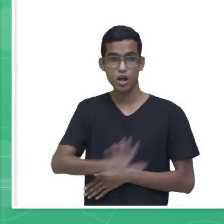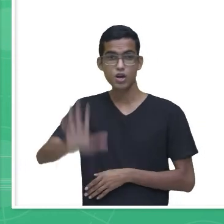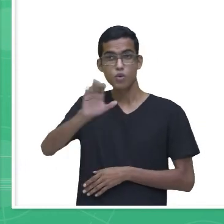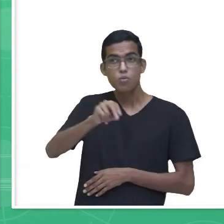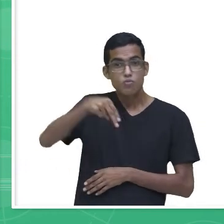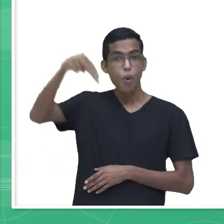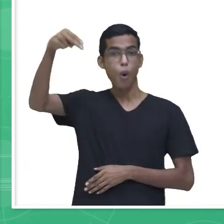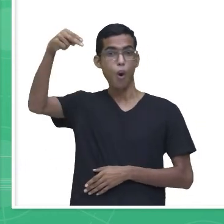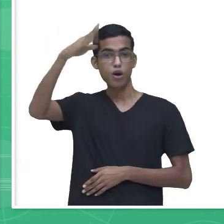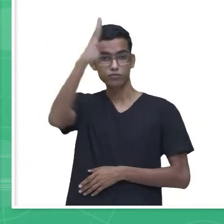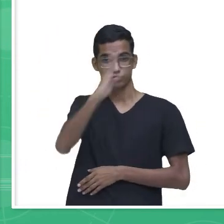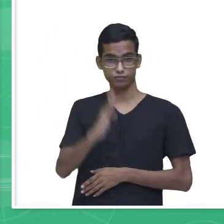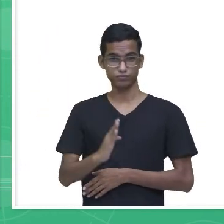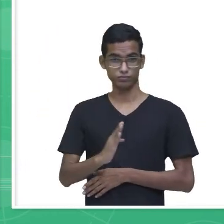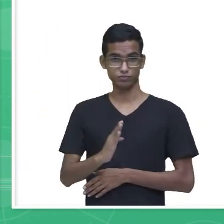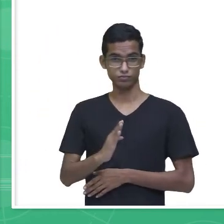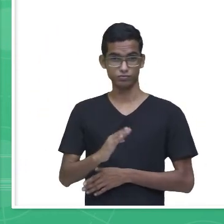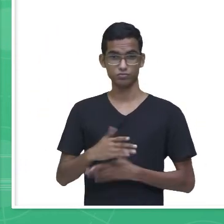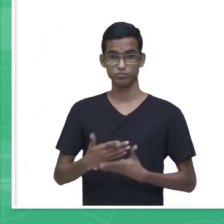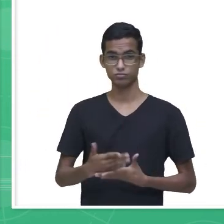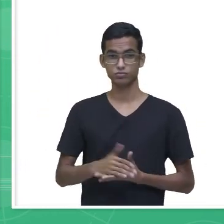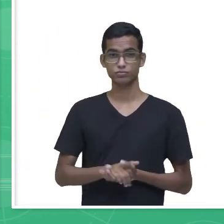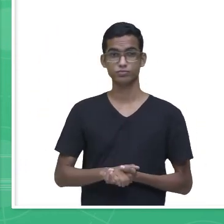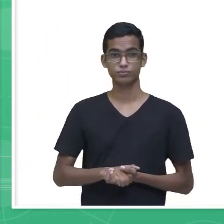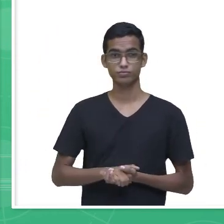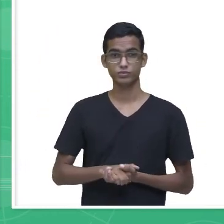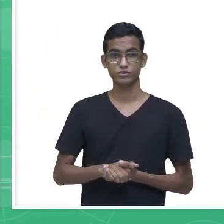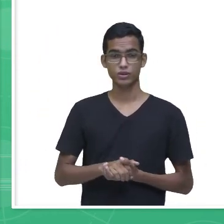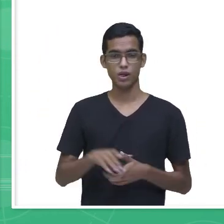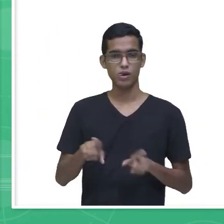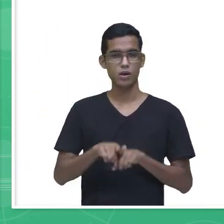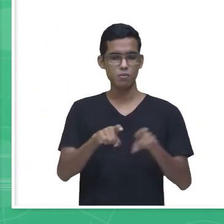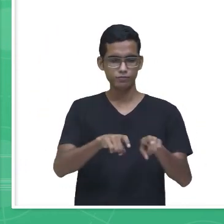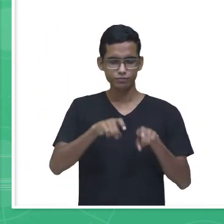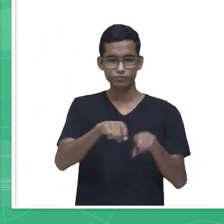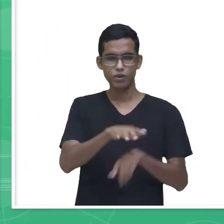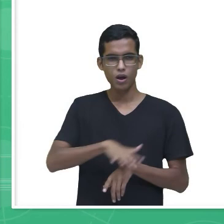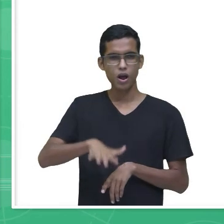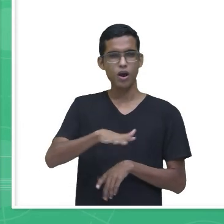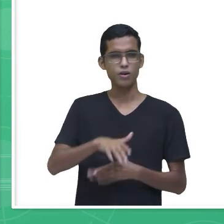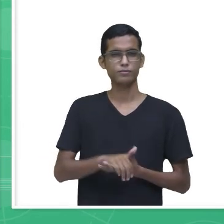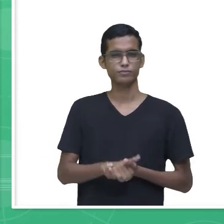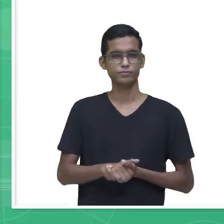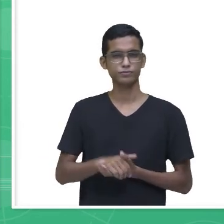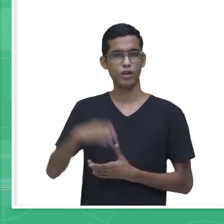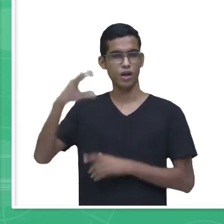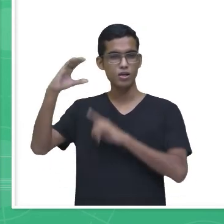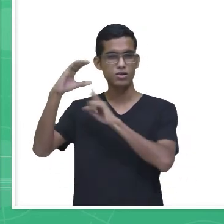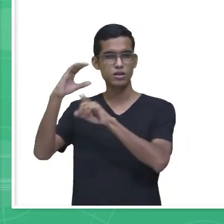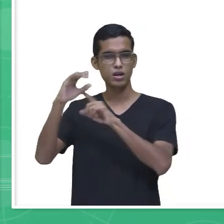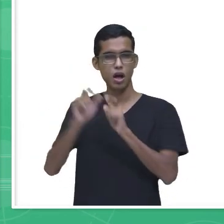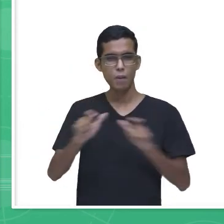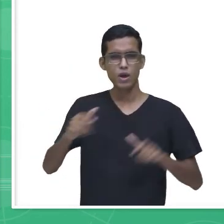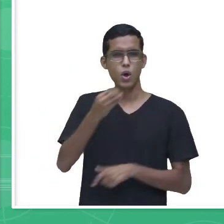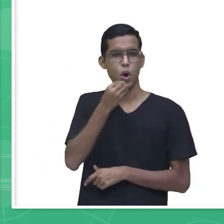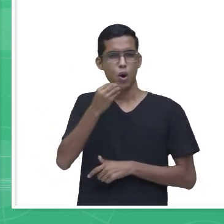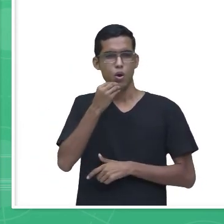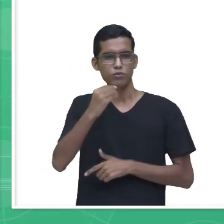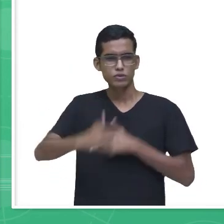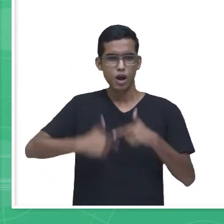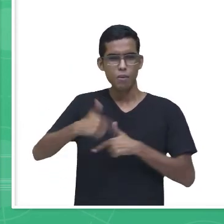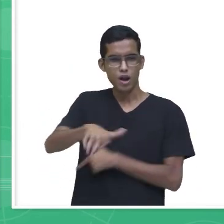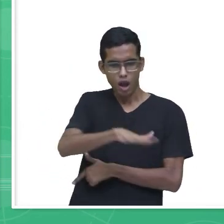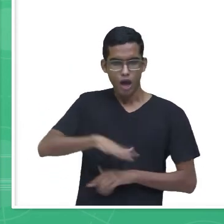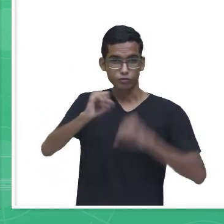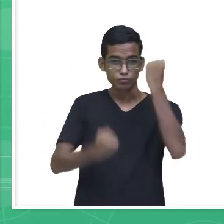das lavouras. Letra C, a ampliação das oportunidades de emprego no setor industrial